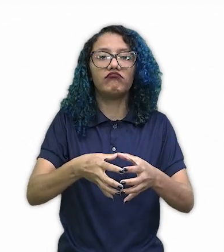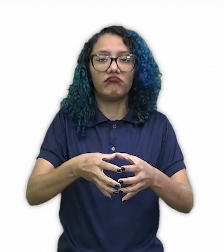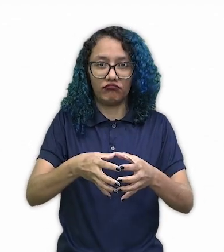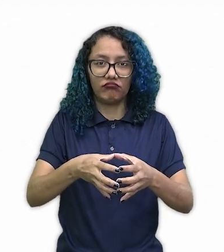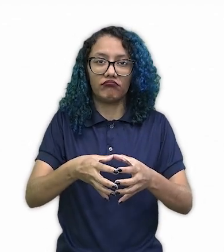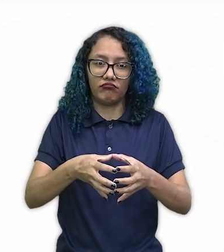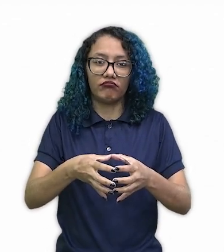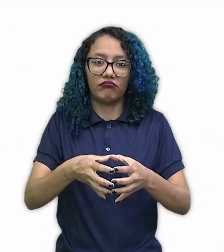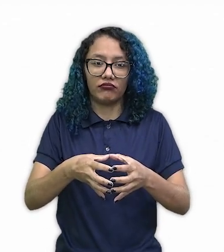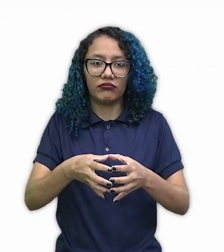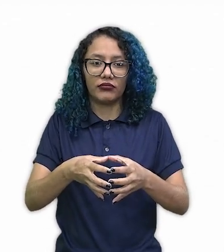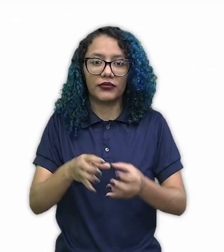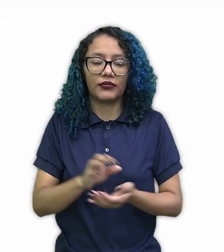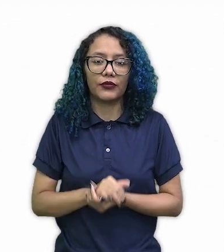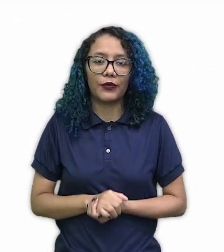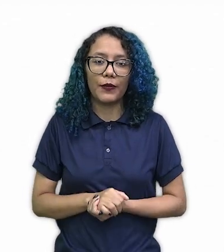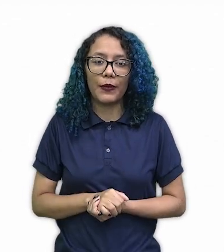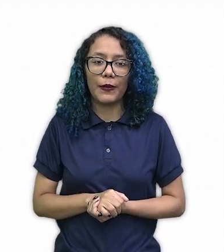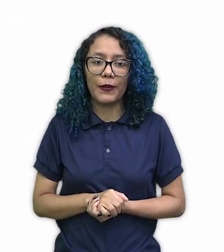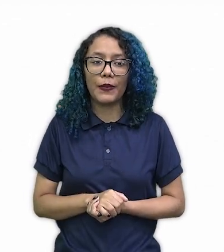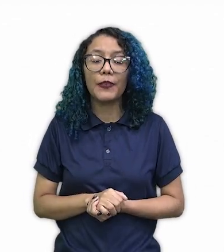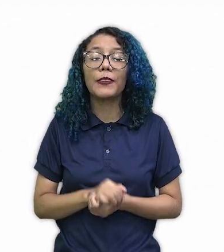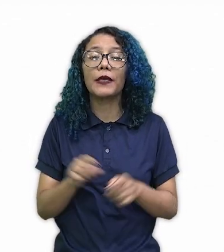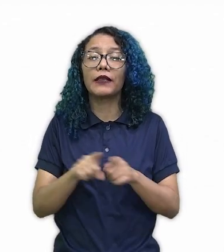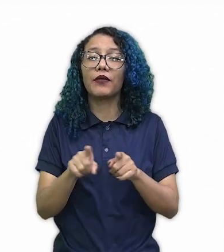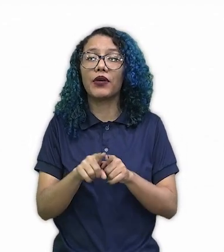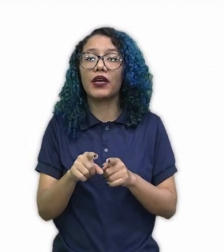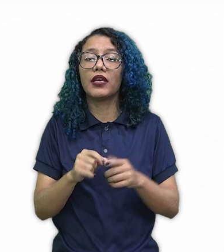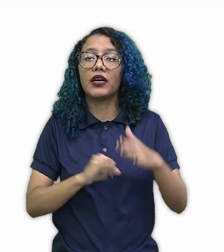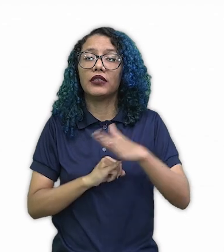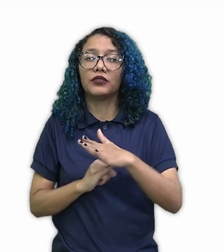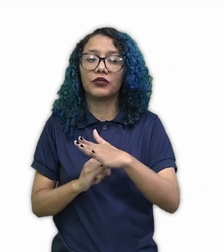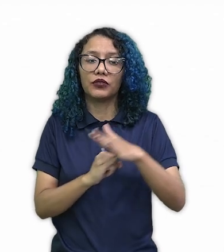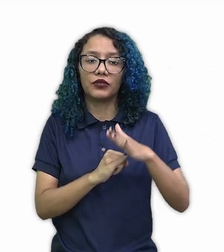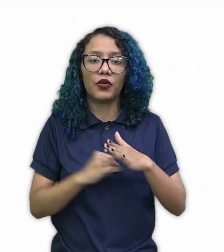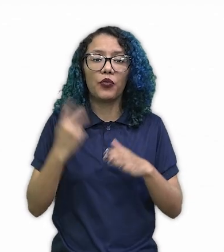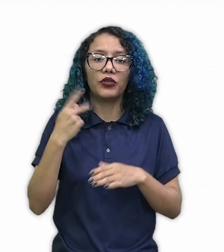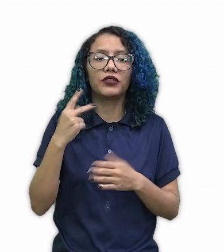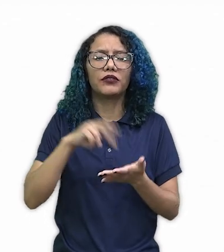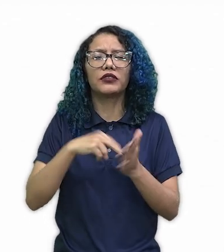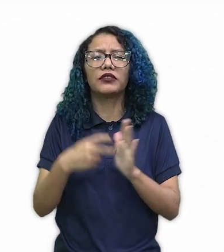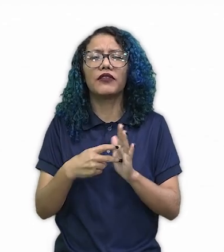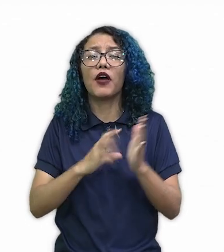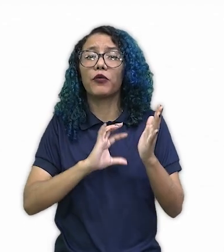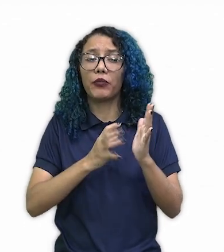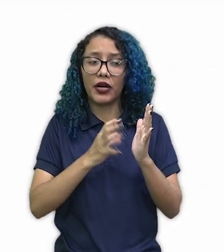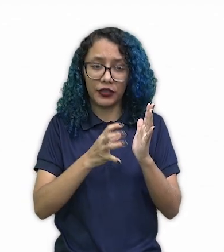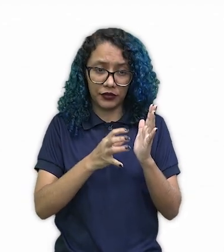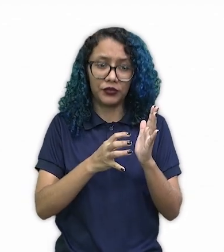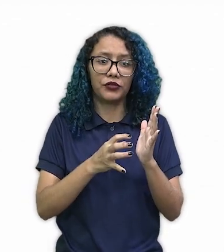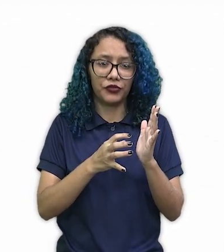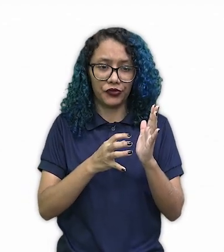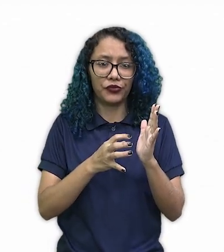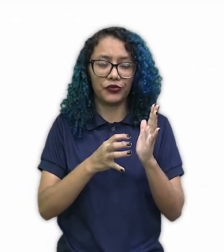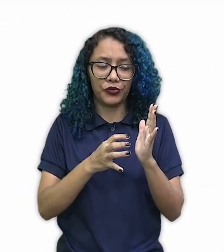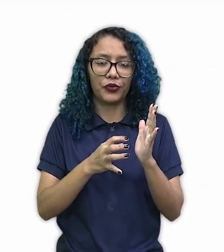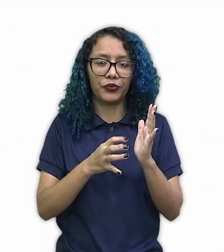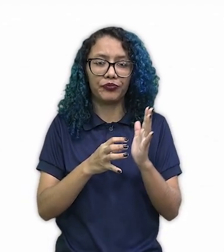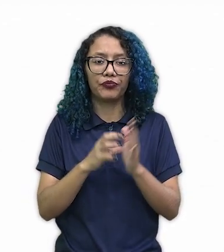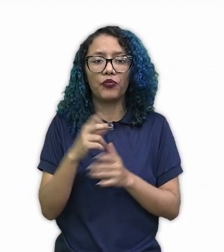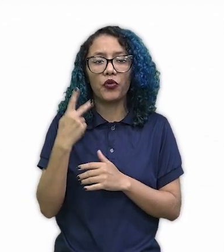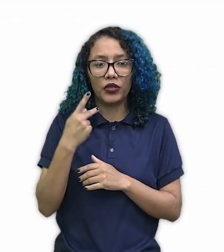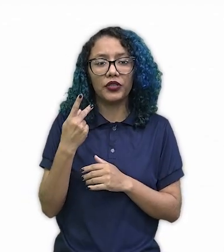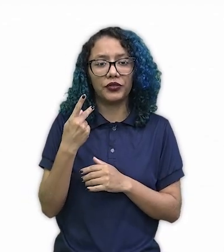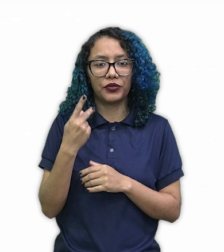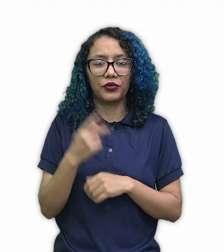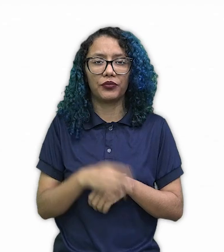ideia. Tá bom? E as instituições políticas nós temos, são o quê? São os partidos políticos que são